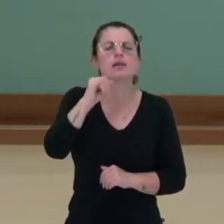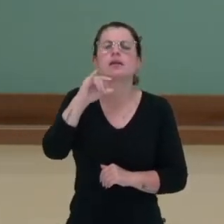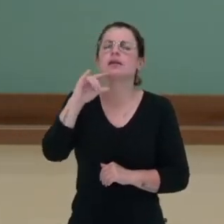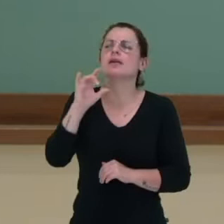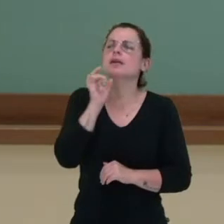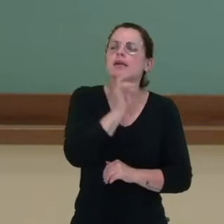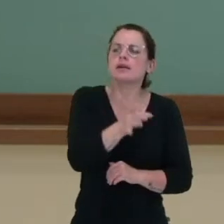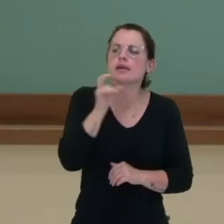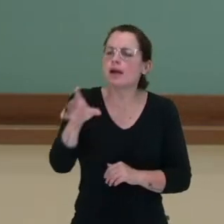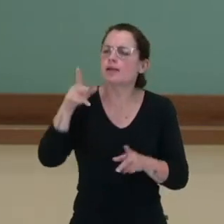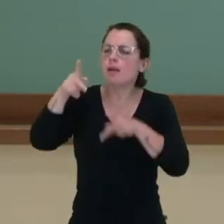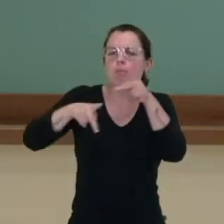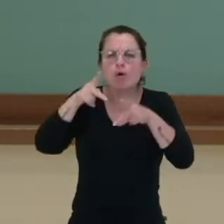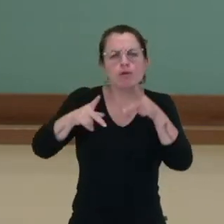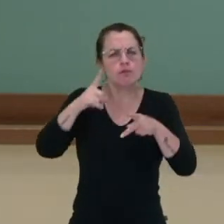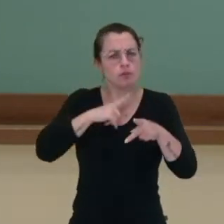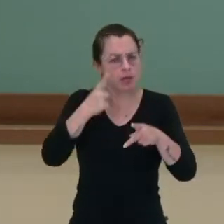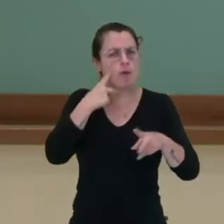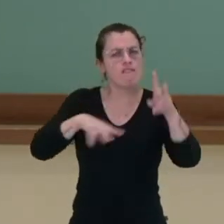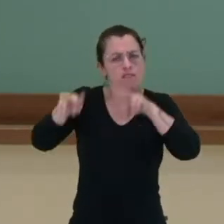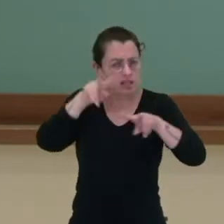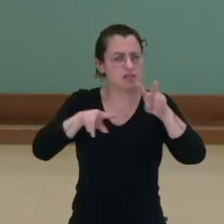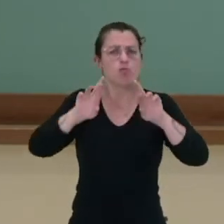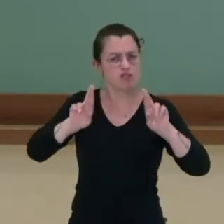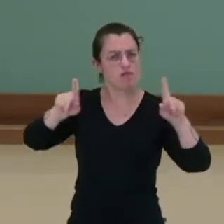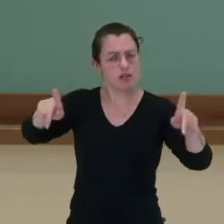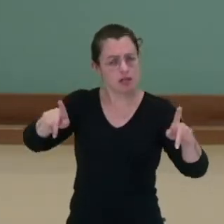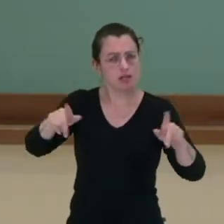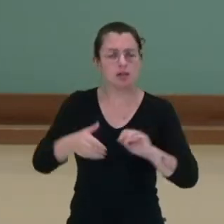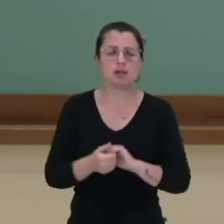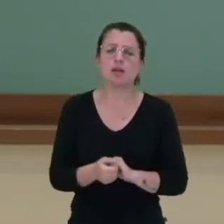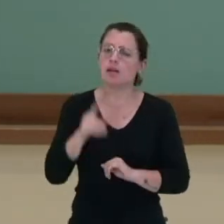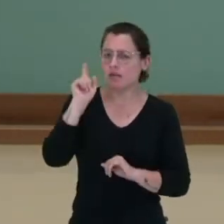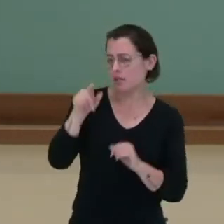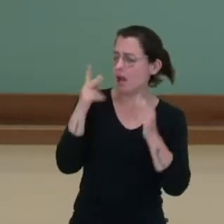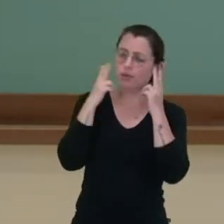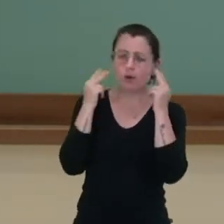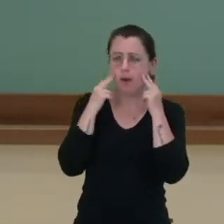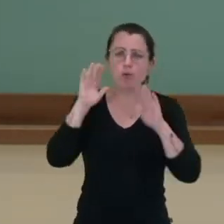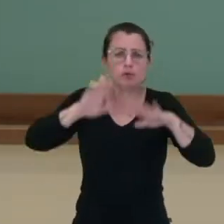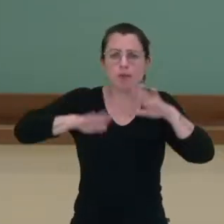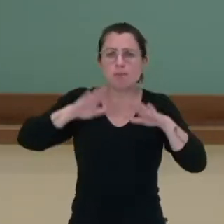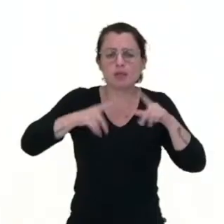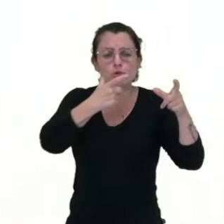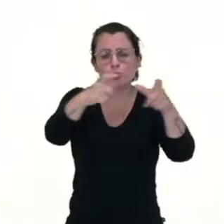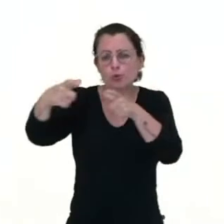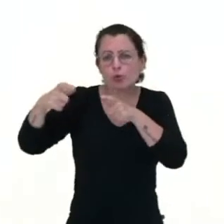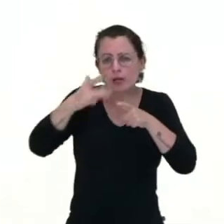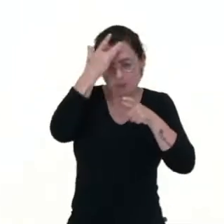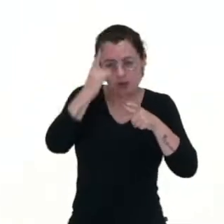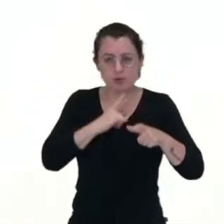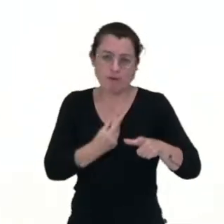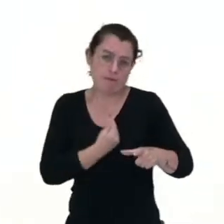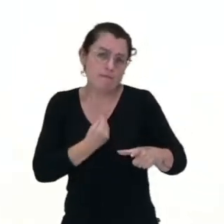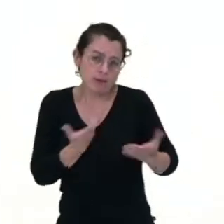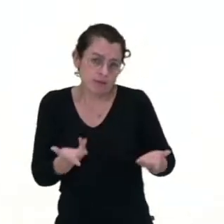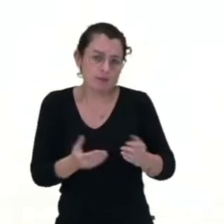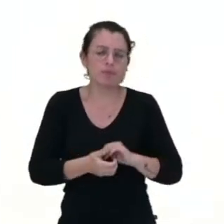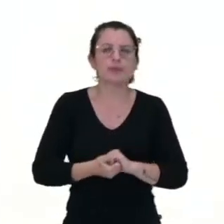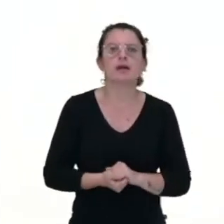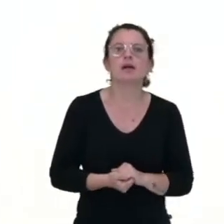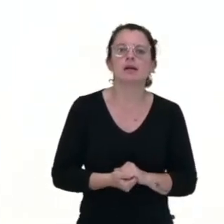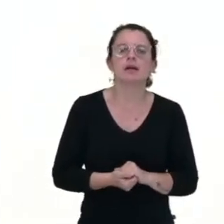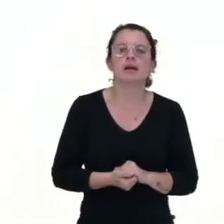diferente para cada povo, para cada espaço temporal, para cada espaço geográfico. Já é constituído de mito, isto é,